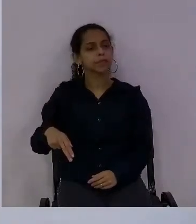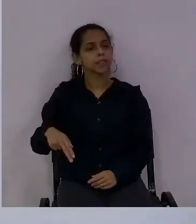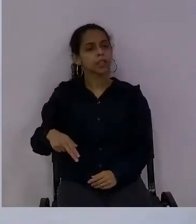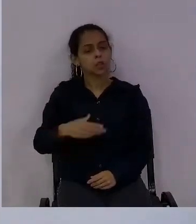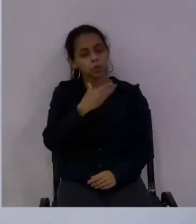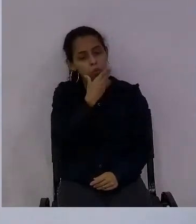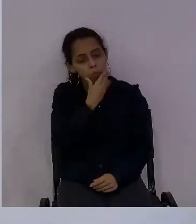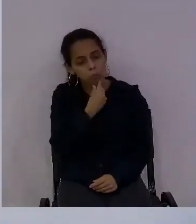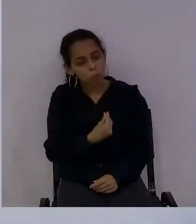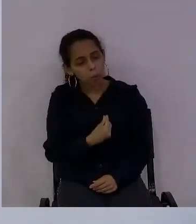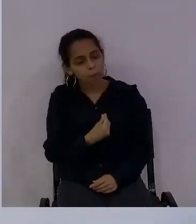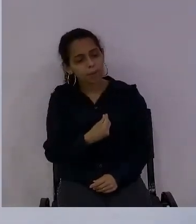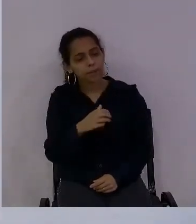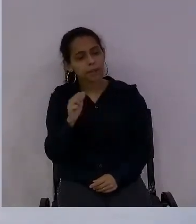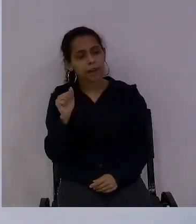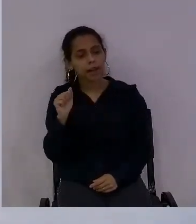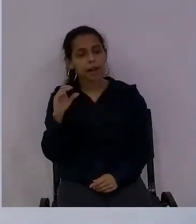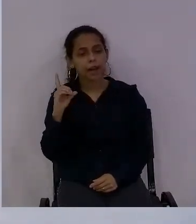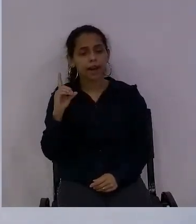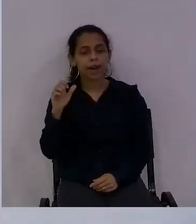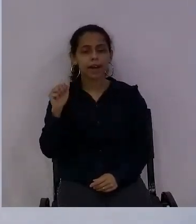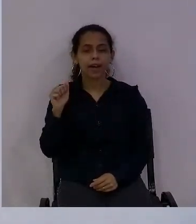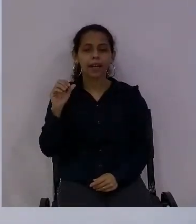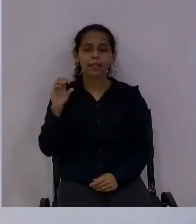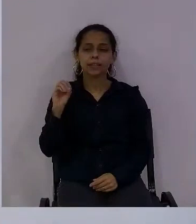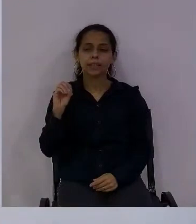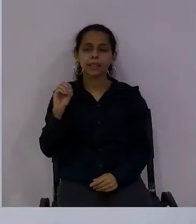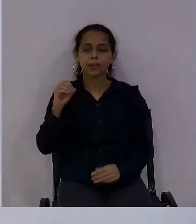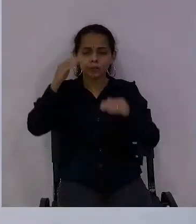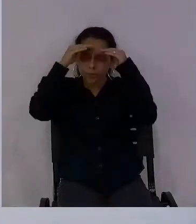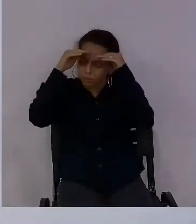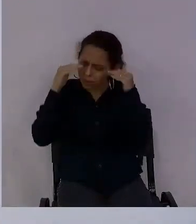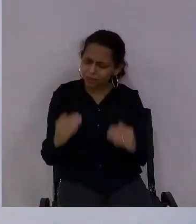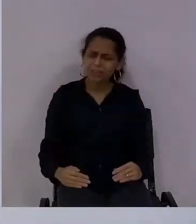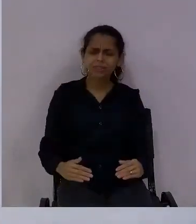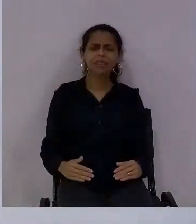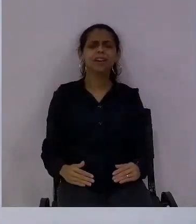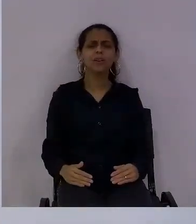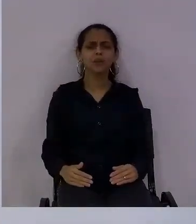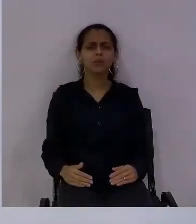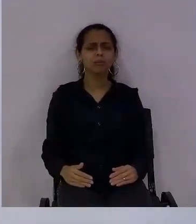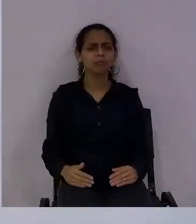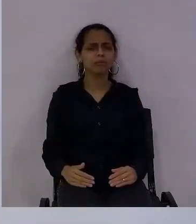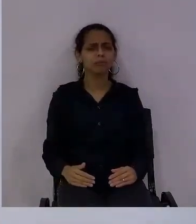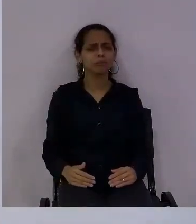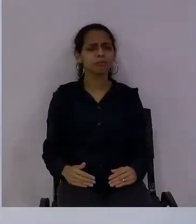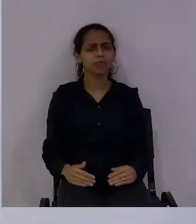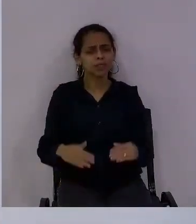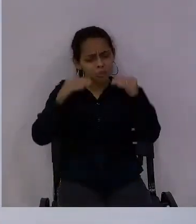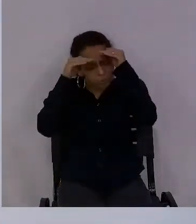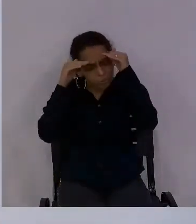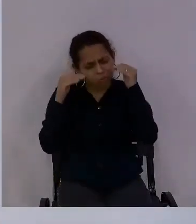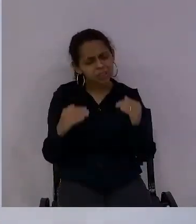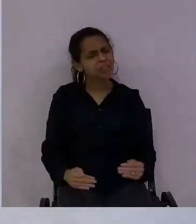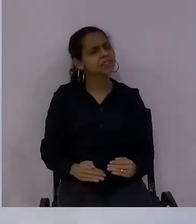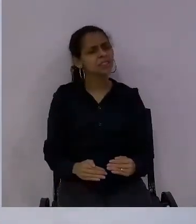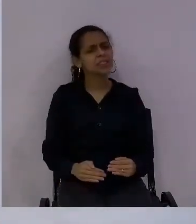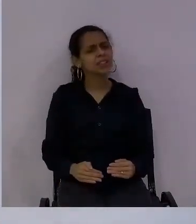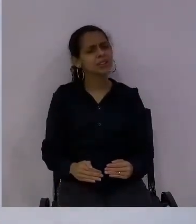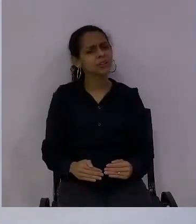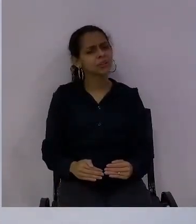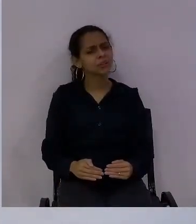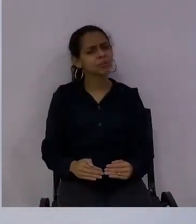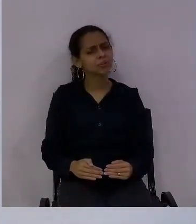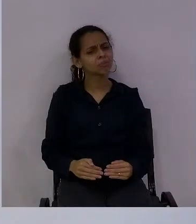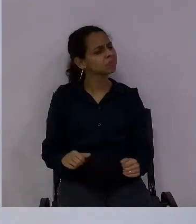fruto. Este homem foi incapaz de cumprir, foi incapaz de obedecer, recebeu a missão e não deu conta de fazê-la.